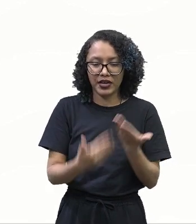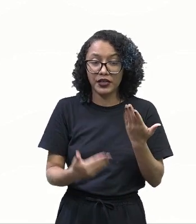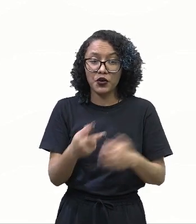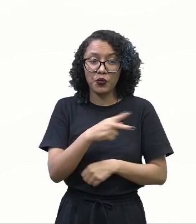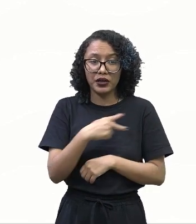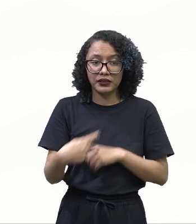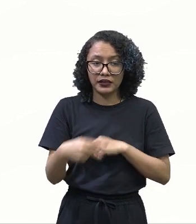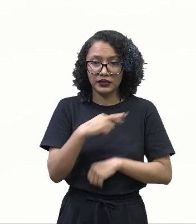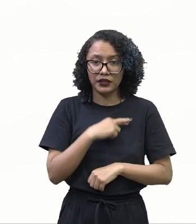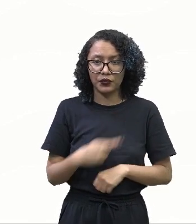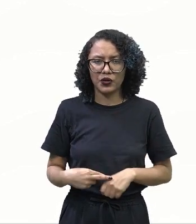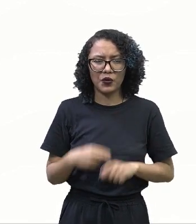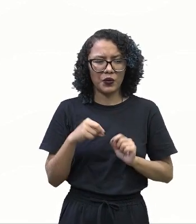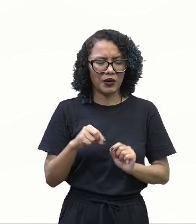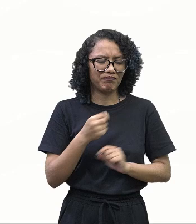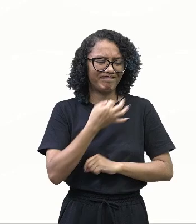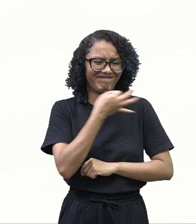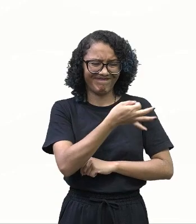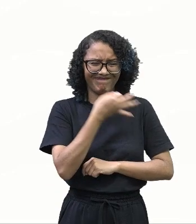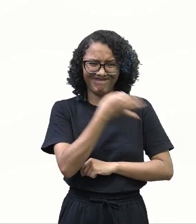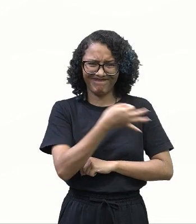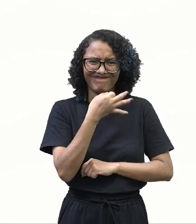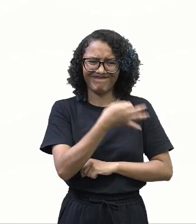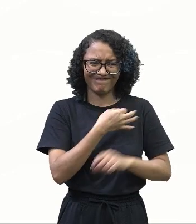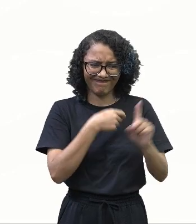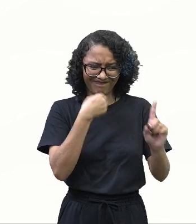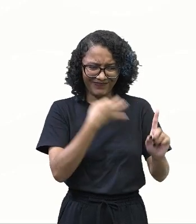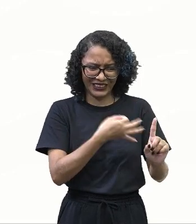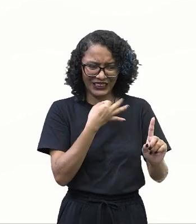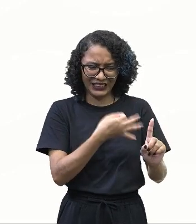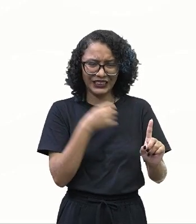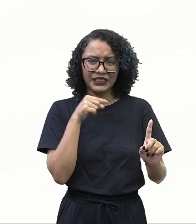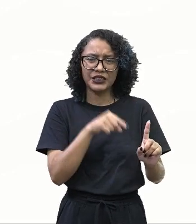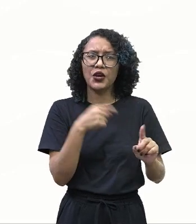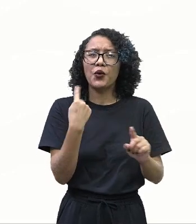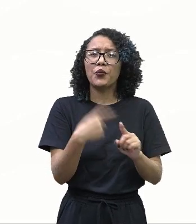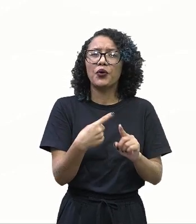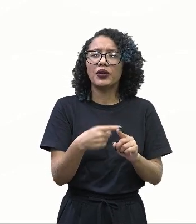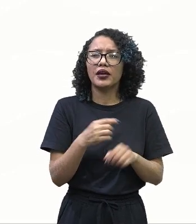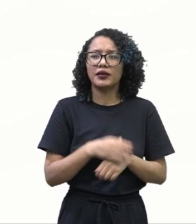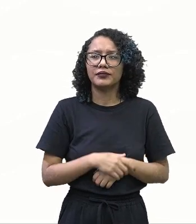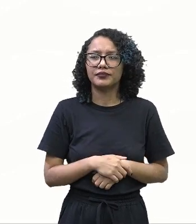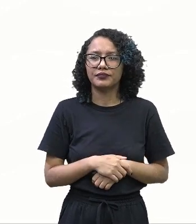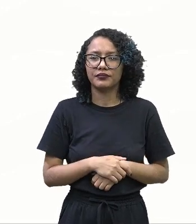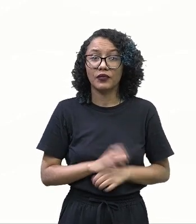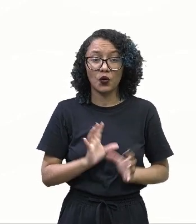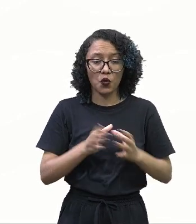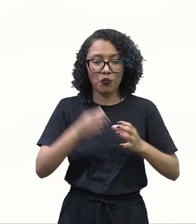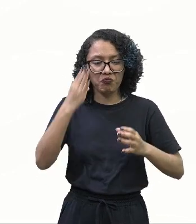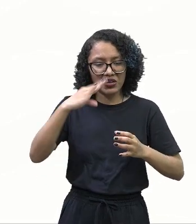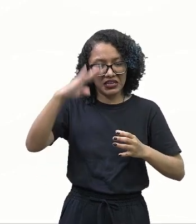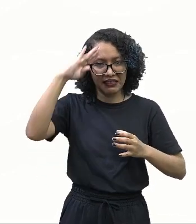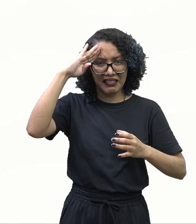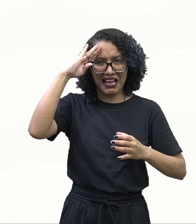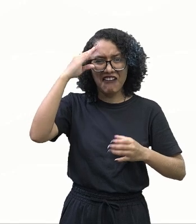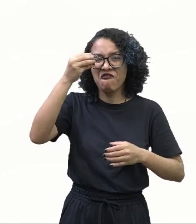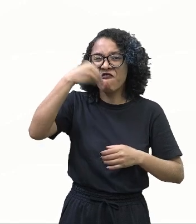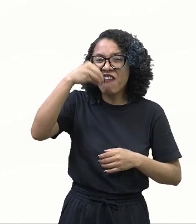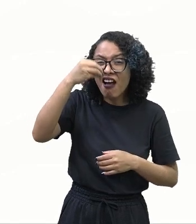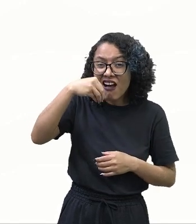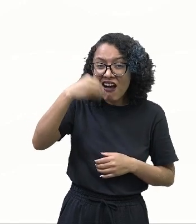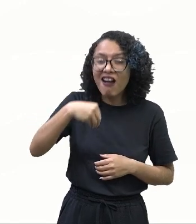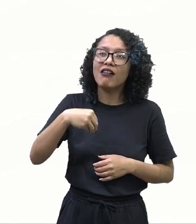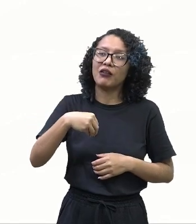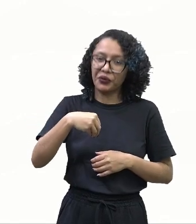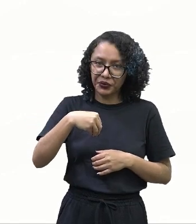vai ser muito criticado por conta da ineficiência que as tropas militares se mostraram